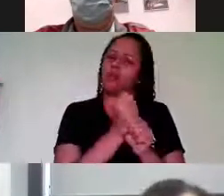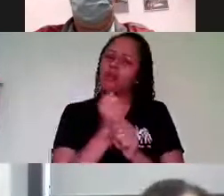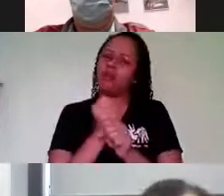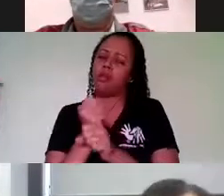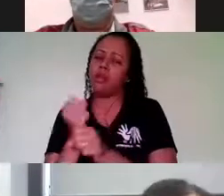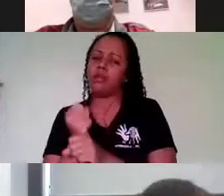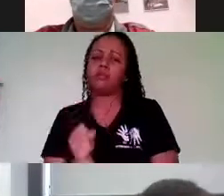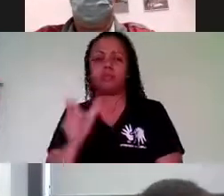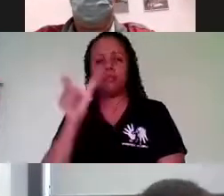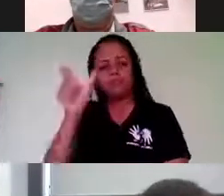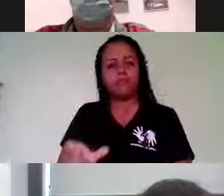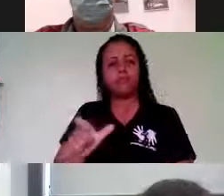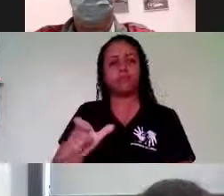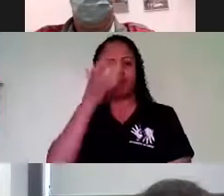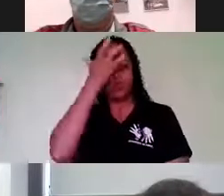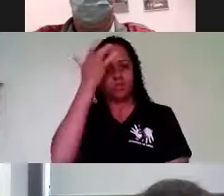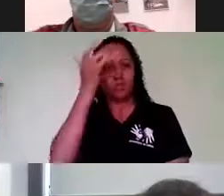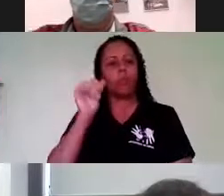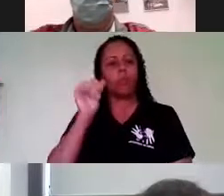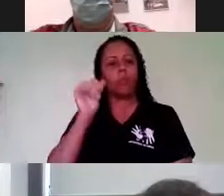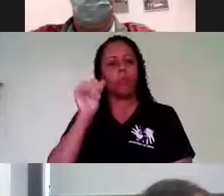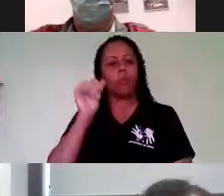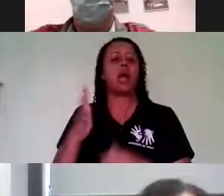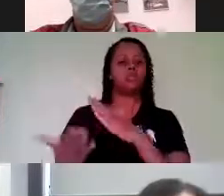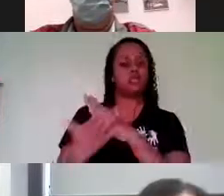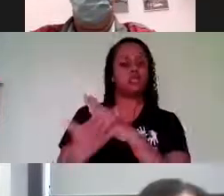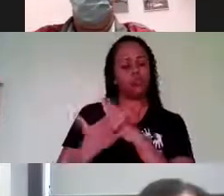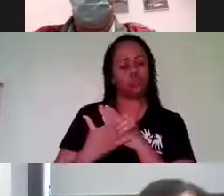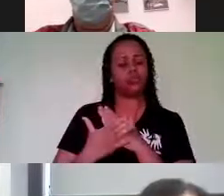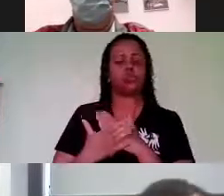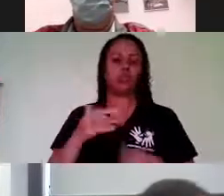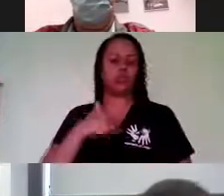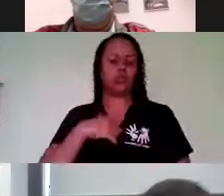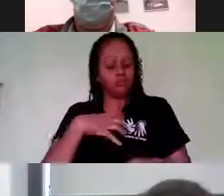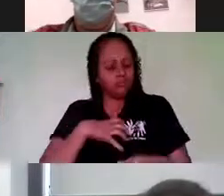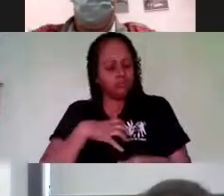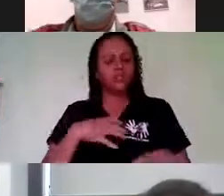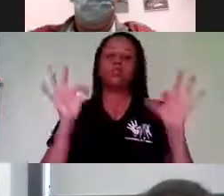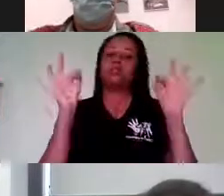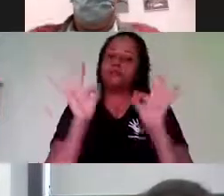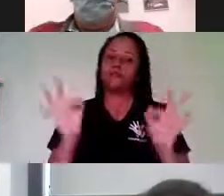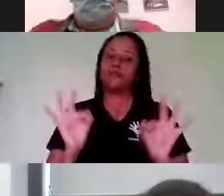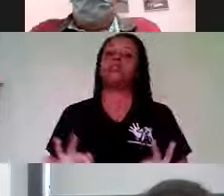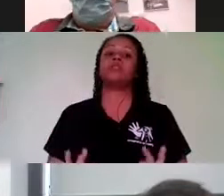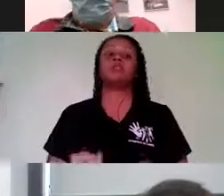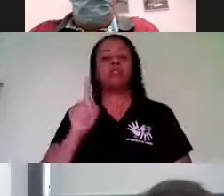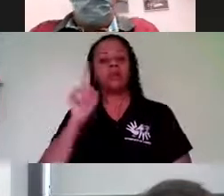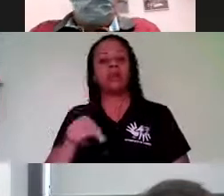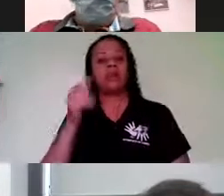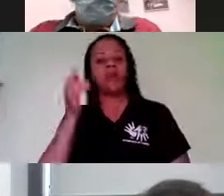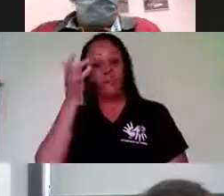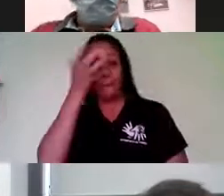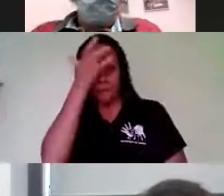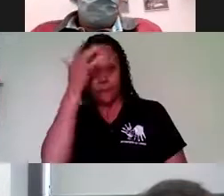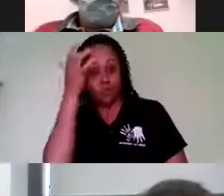que mais nos ajuda, e eu fico muito contente, eu já falei isso para ela, é a pessoa que não tem papas na língua para me